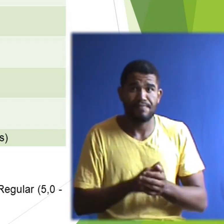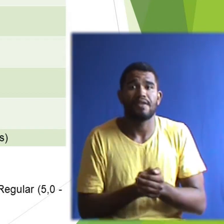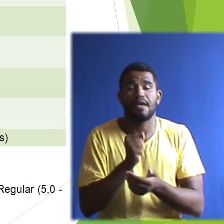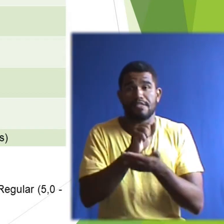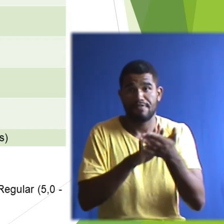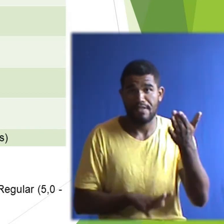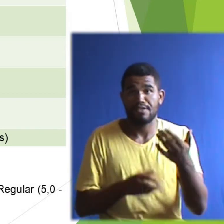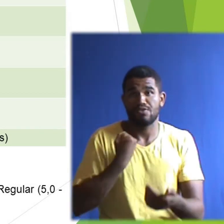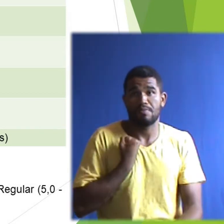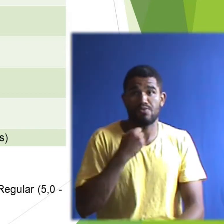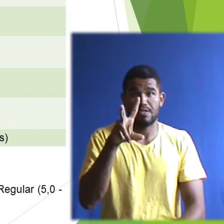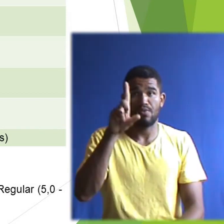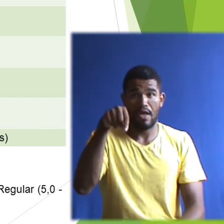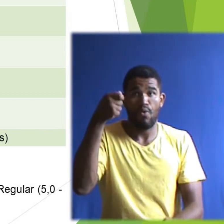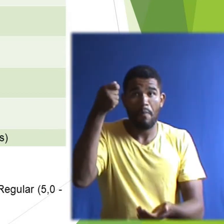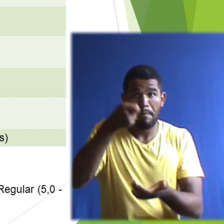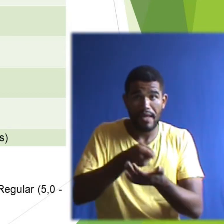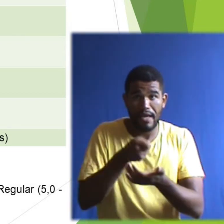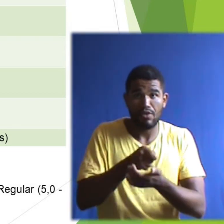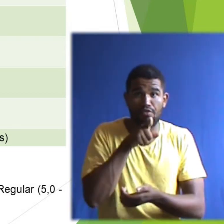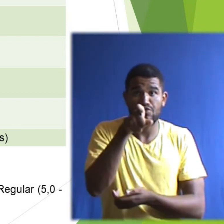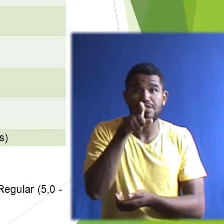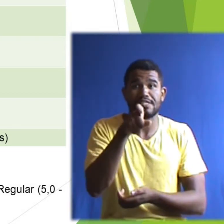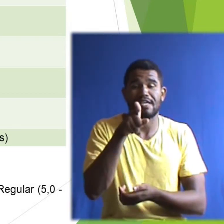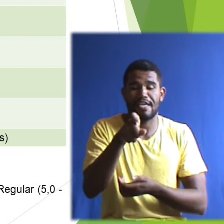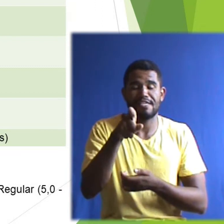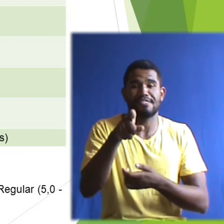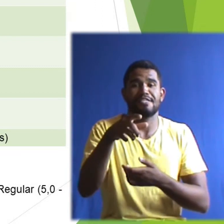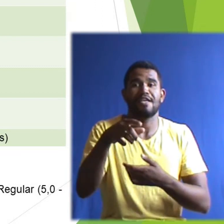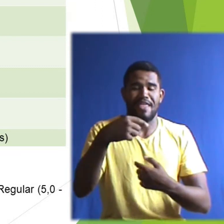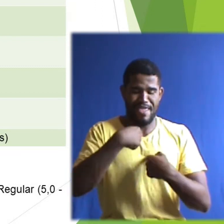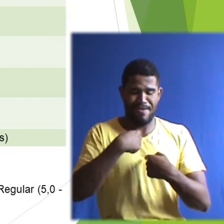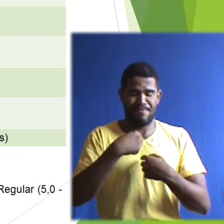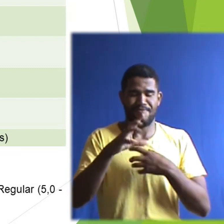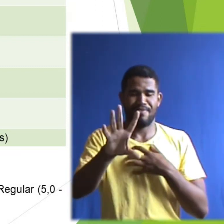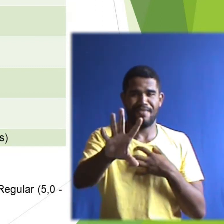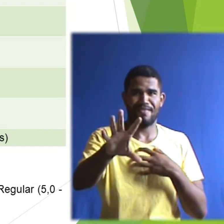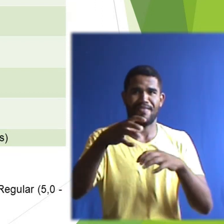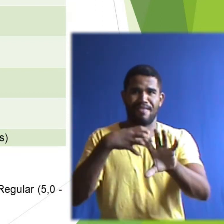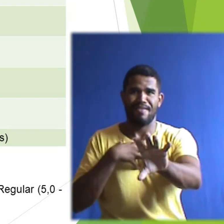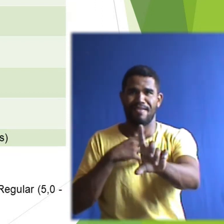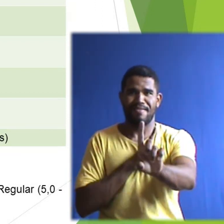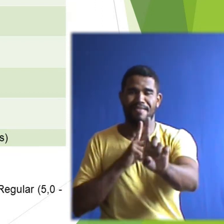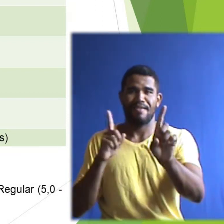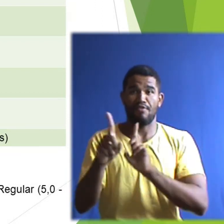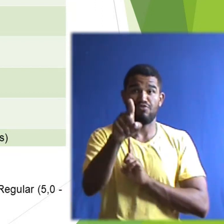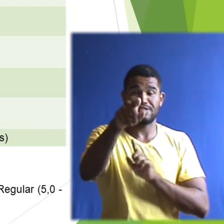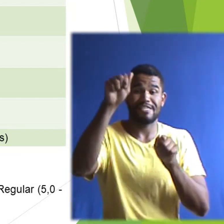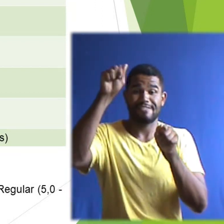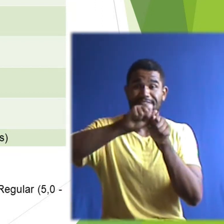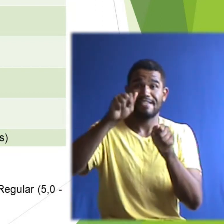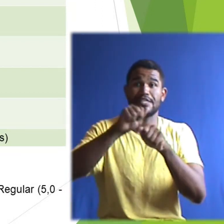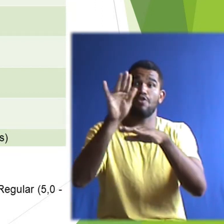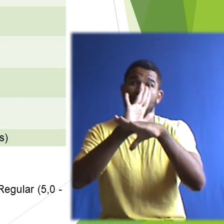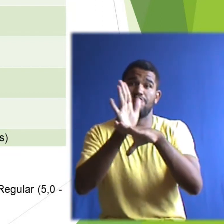disciplina. Agora a gente vai ter também atividades obrigatórias, que é para todos fazerem, que é uma simulação sobre a conduta da professora